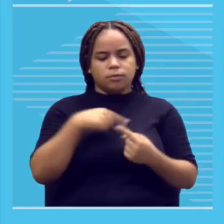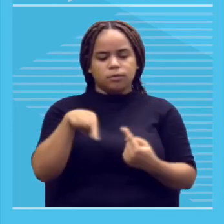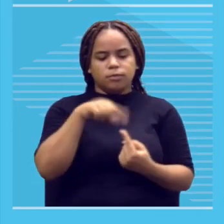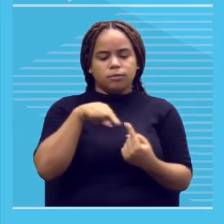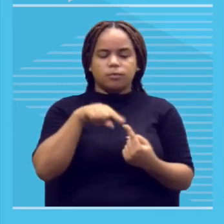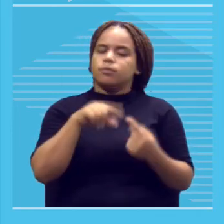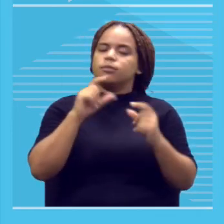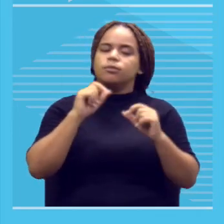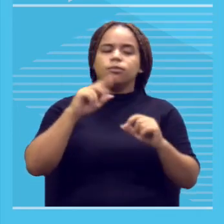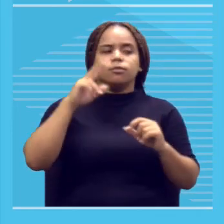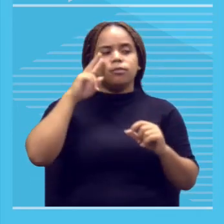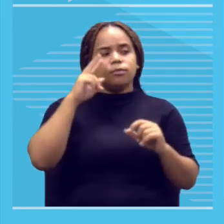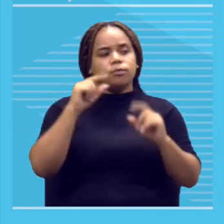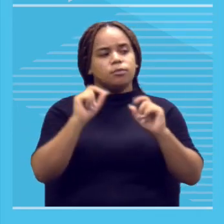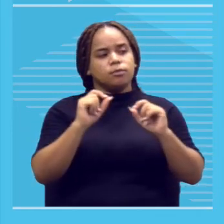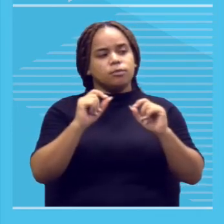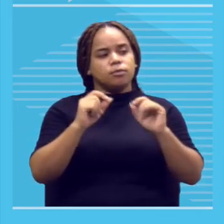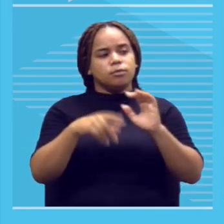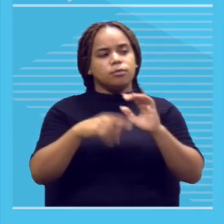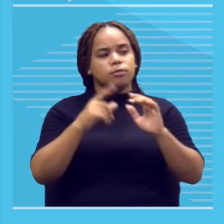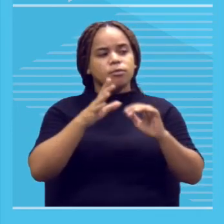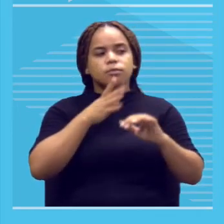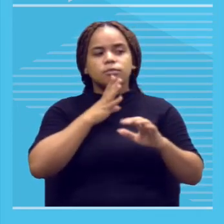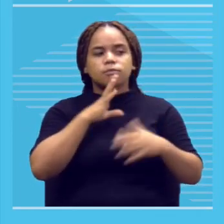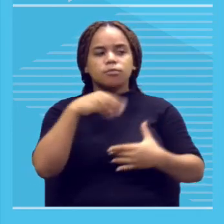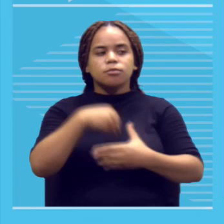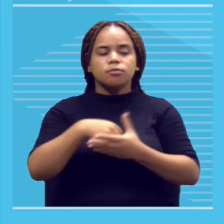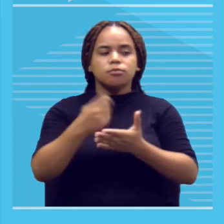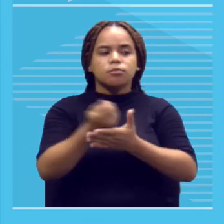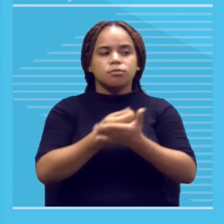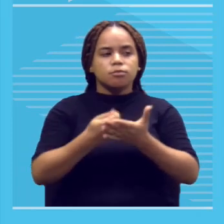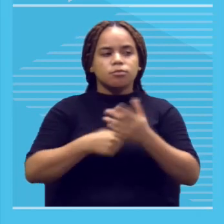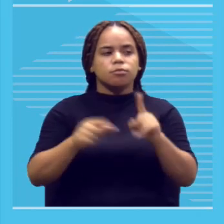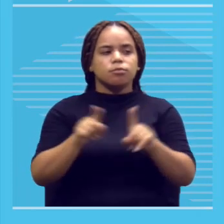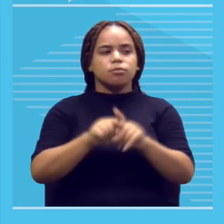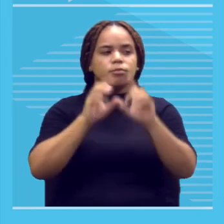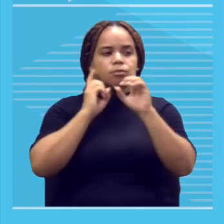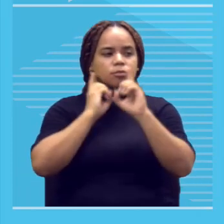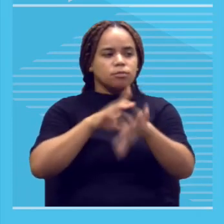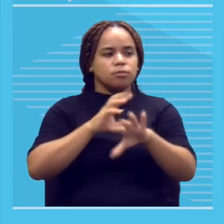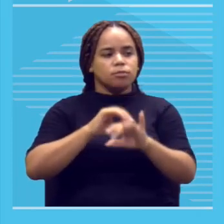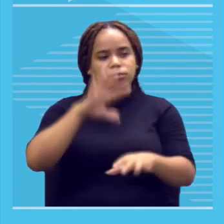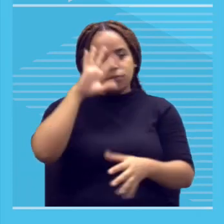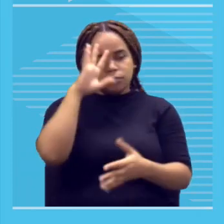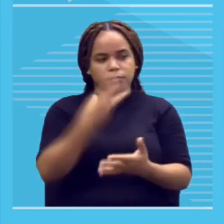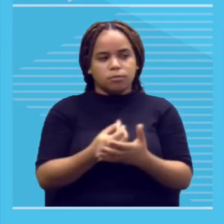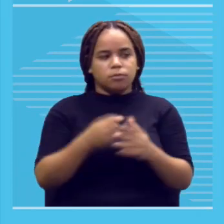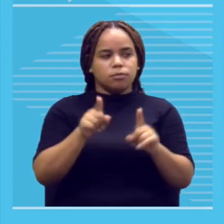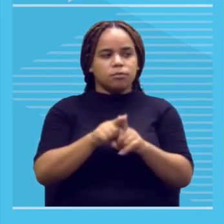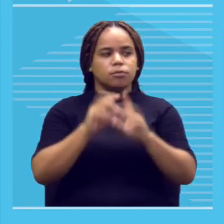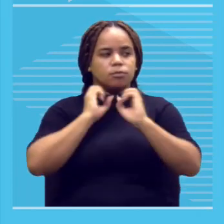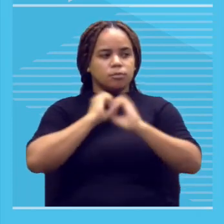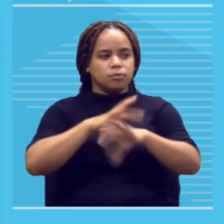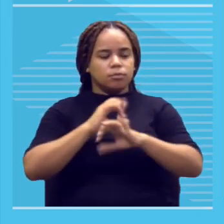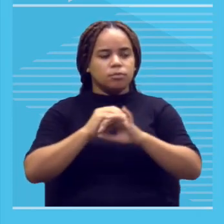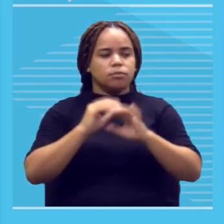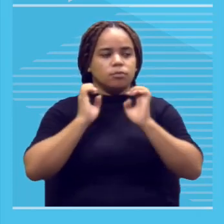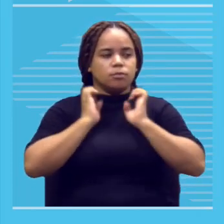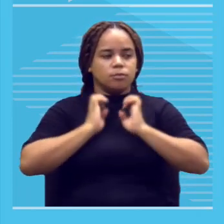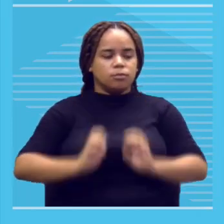reconhecer na doutrina e escrituras do Espiritismo ensinamentos relacionados